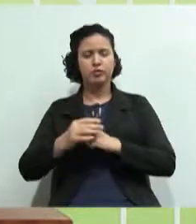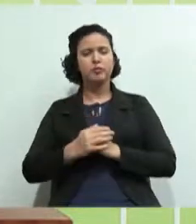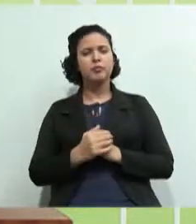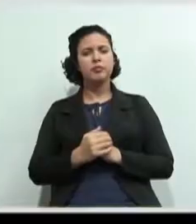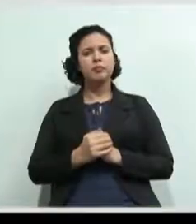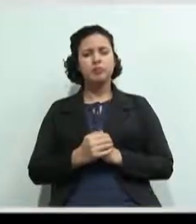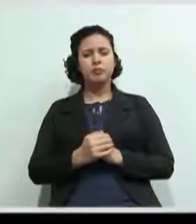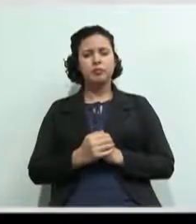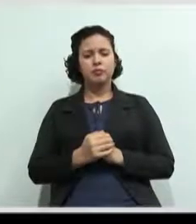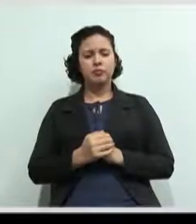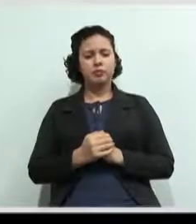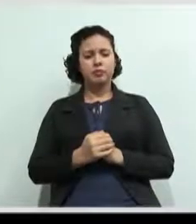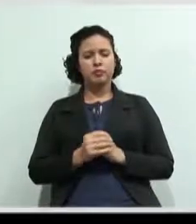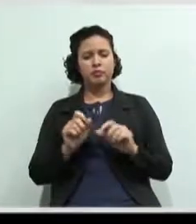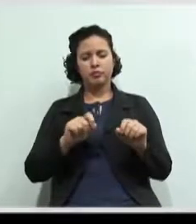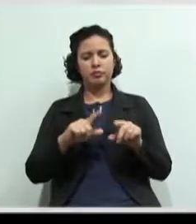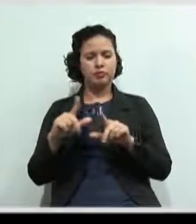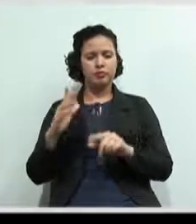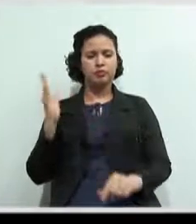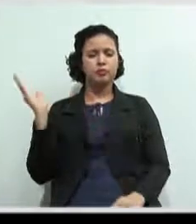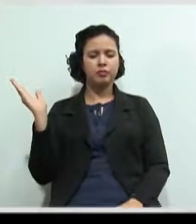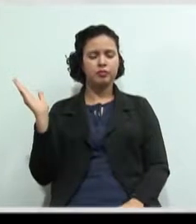quero te mostrar mais um conteúdo, olha só.